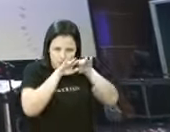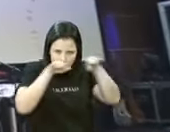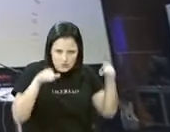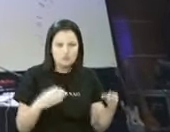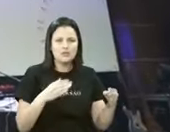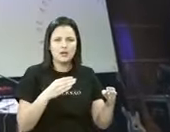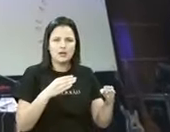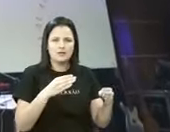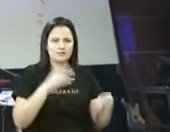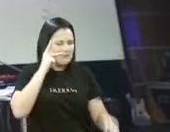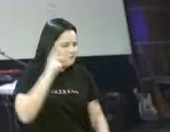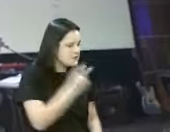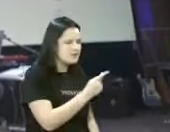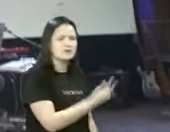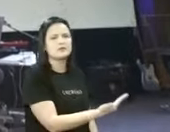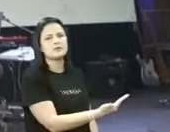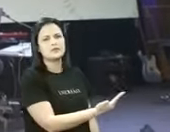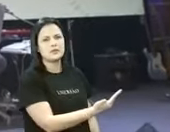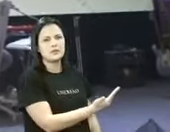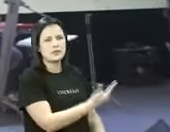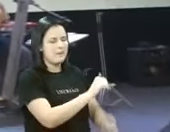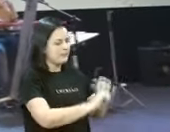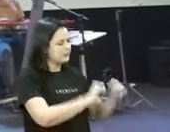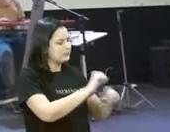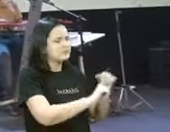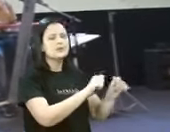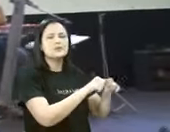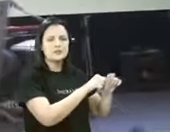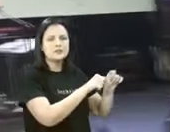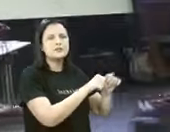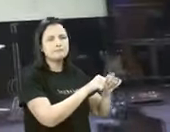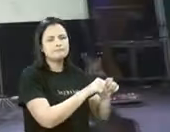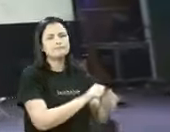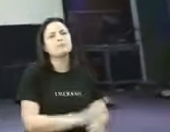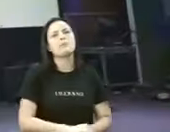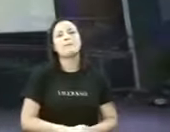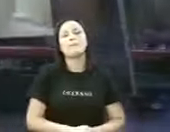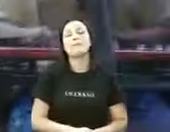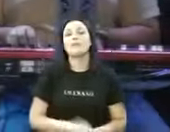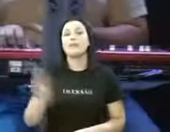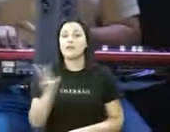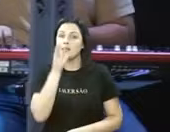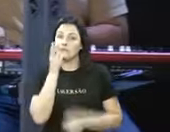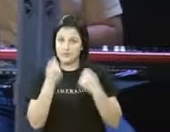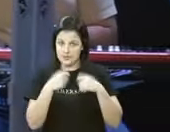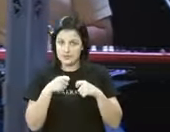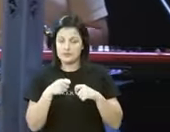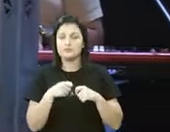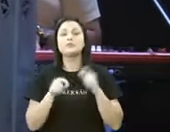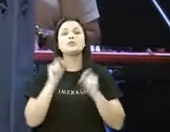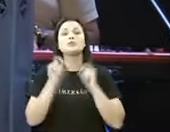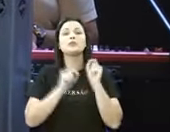mudança. Sabe o que Deus me disse, pastor? O que ele precisava? Pureza. O que ele não tinha?